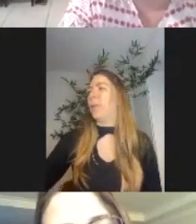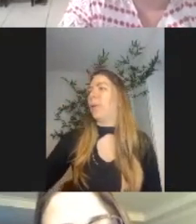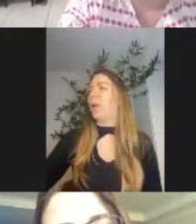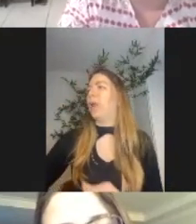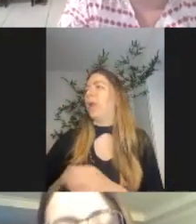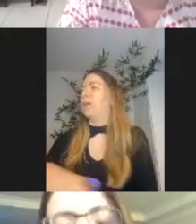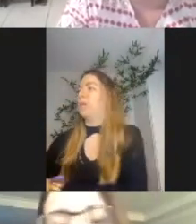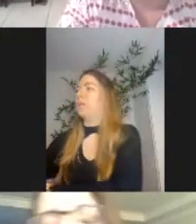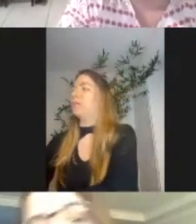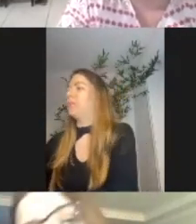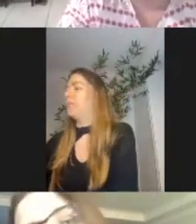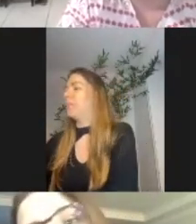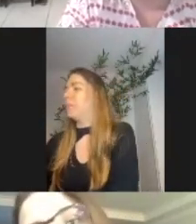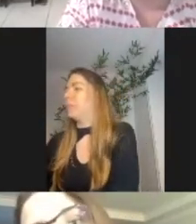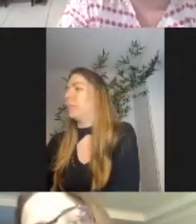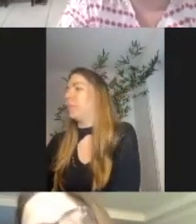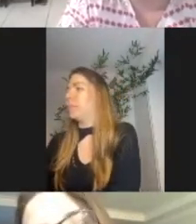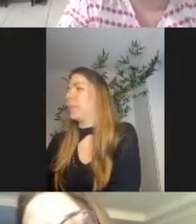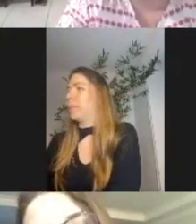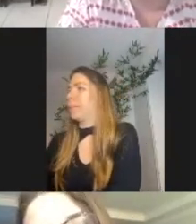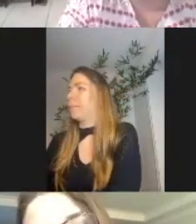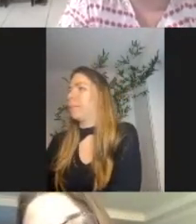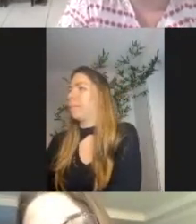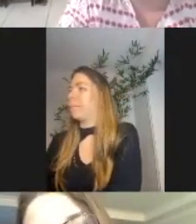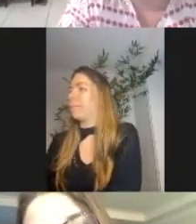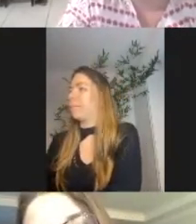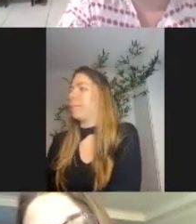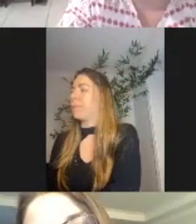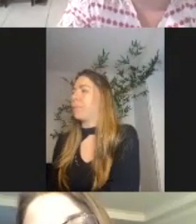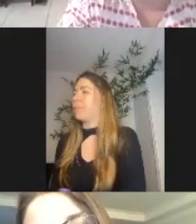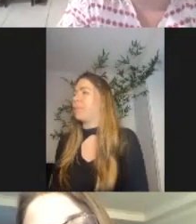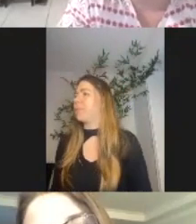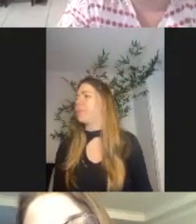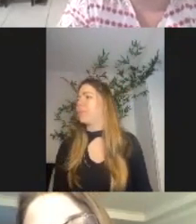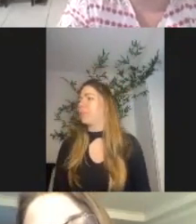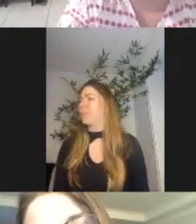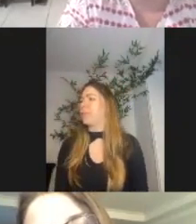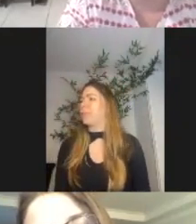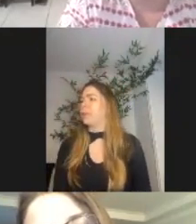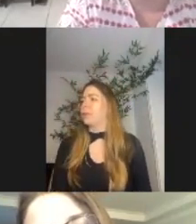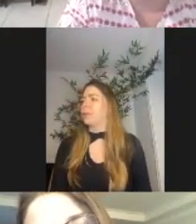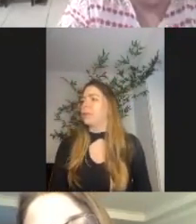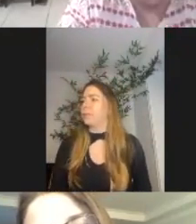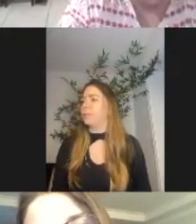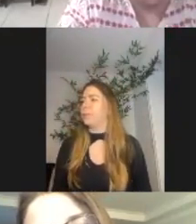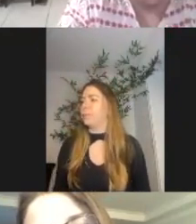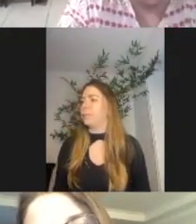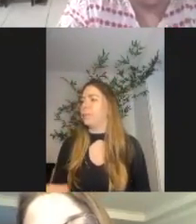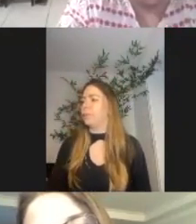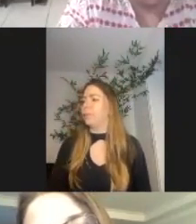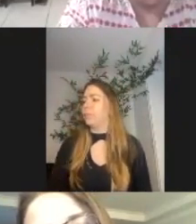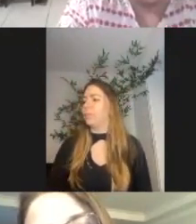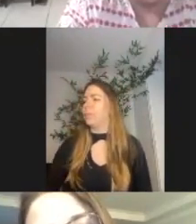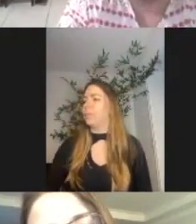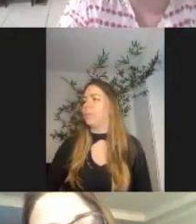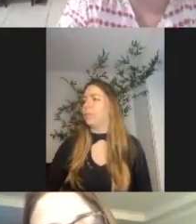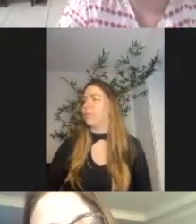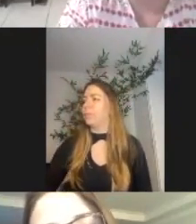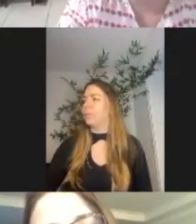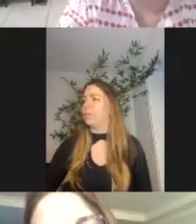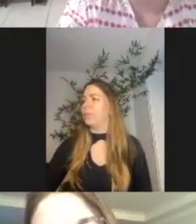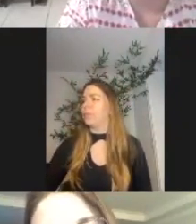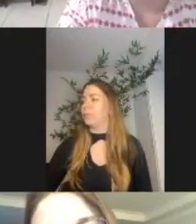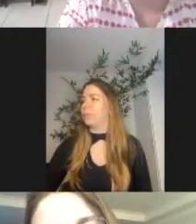Então, assim, carboidrato, né, ele vai de 55% a 60%,